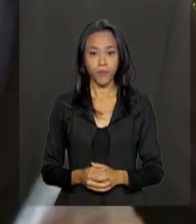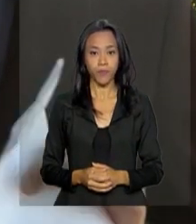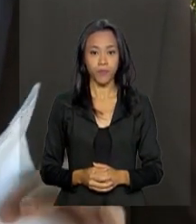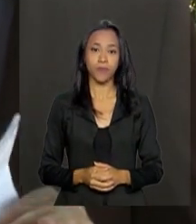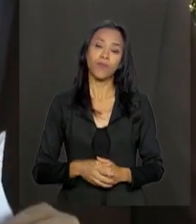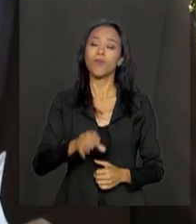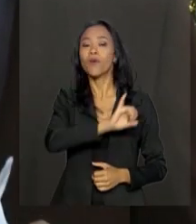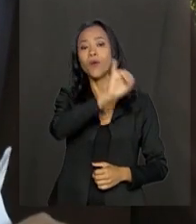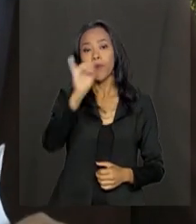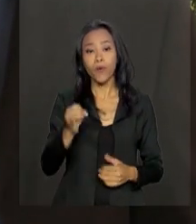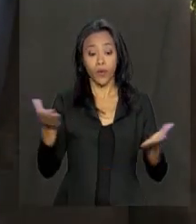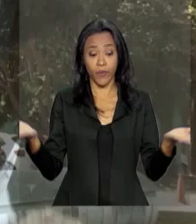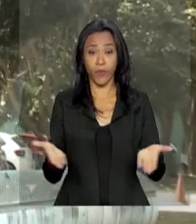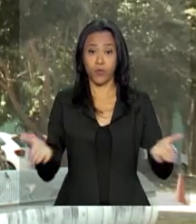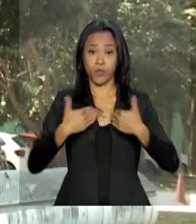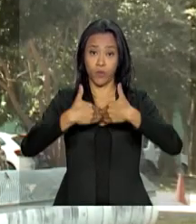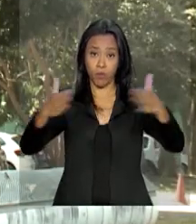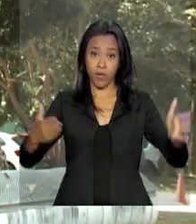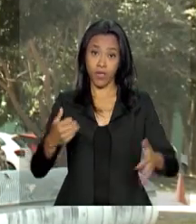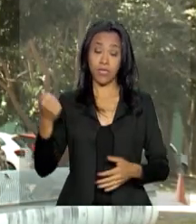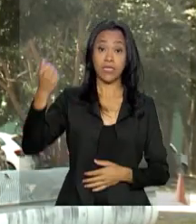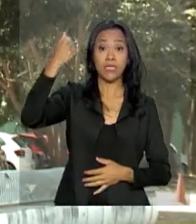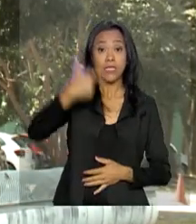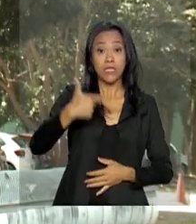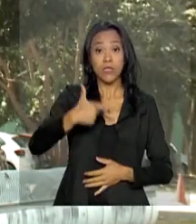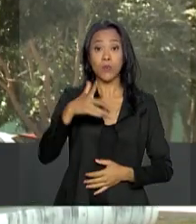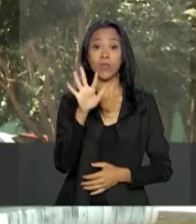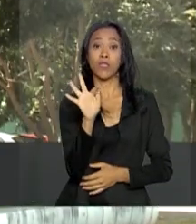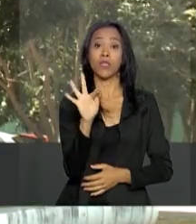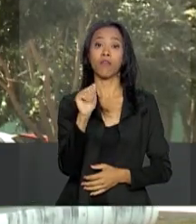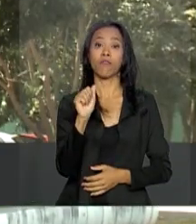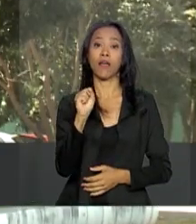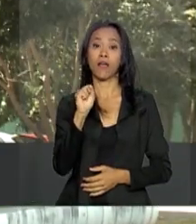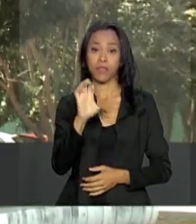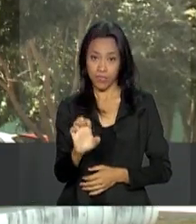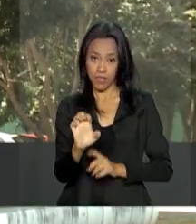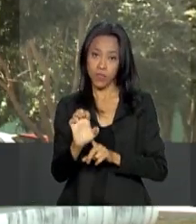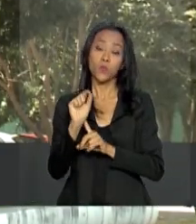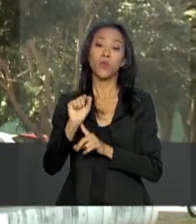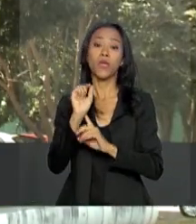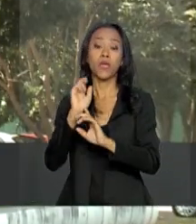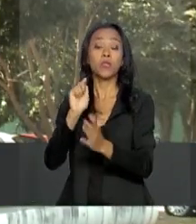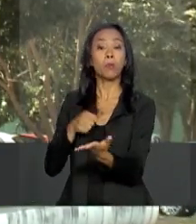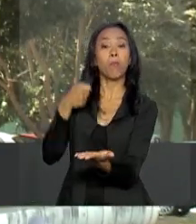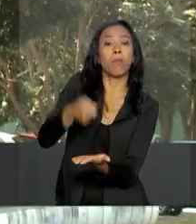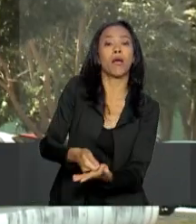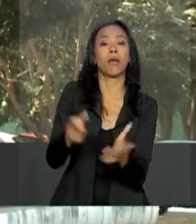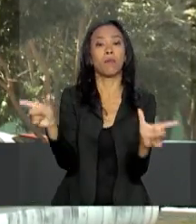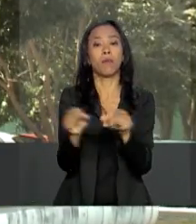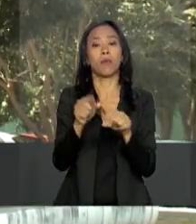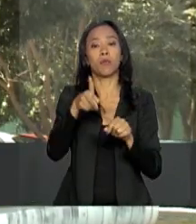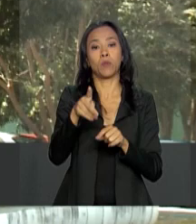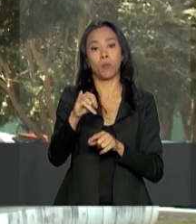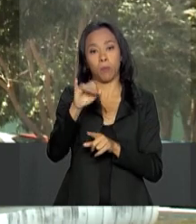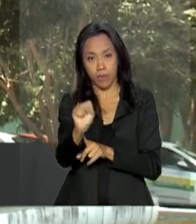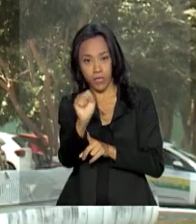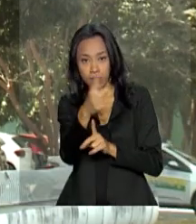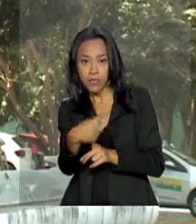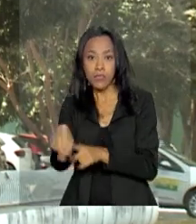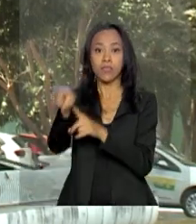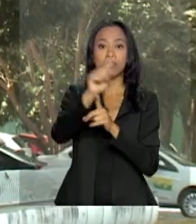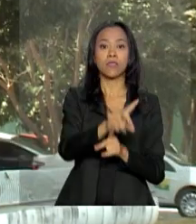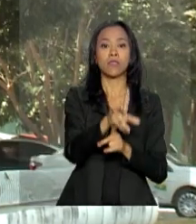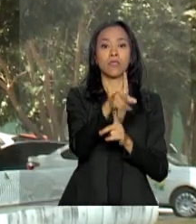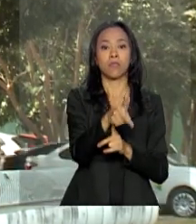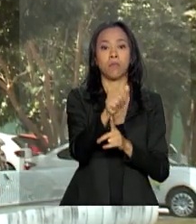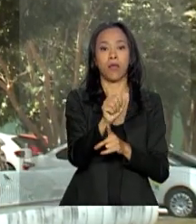luana começa hoje a segunda fase do pagamento das cotas do fundo pis pasep nesta segunda etapa que vai até o dia